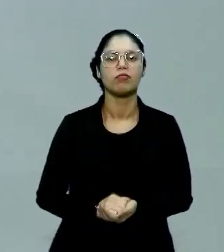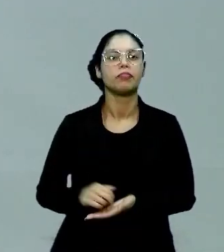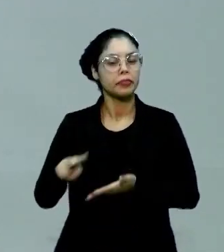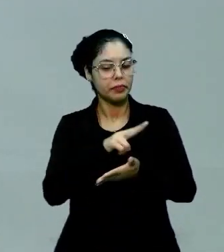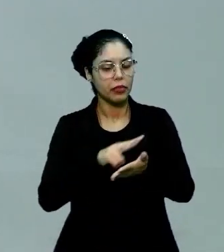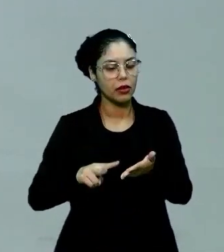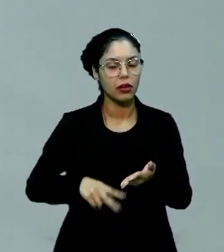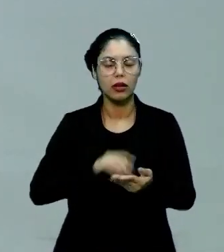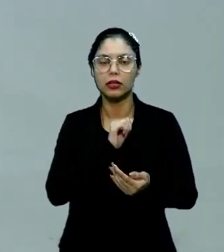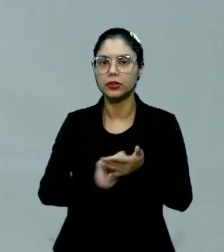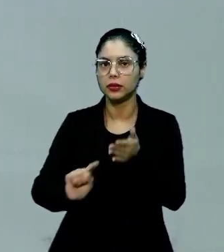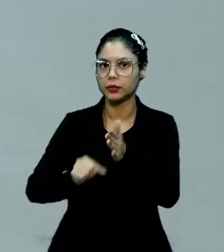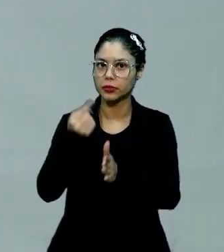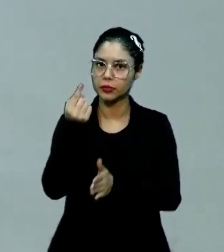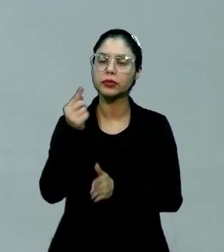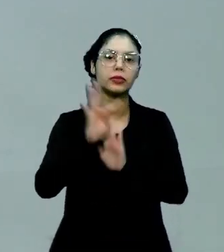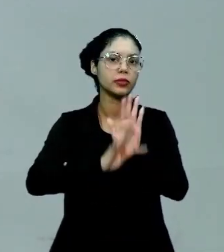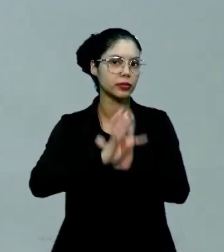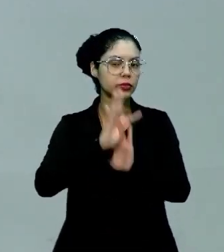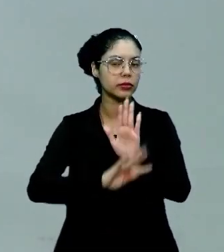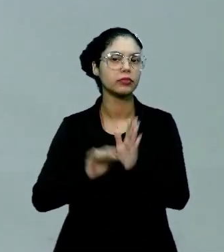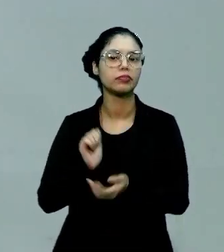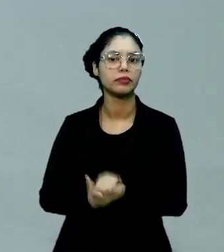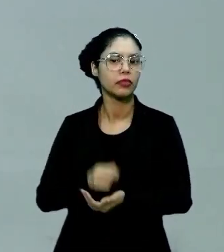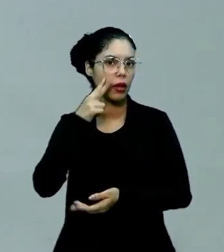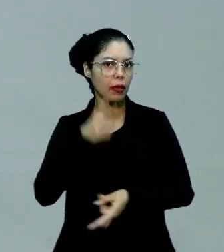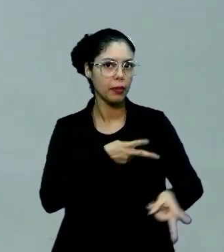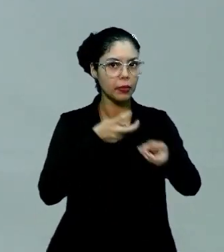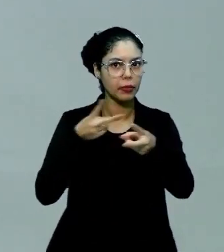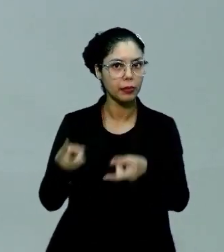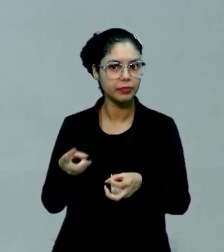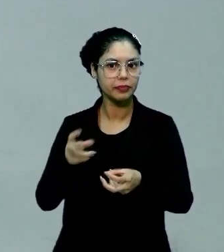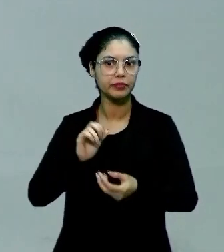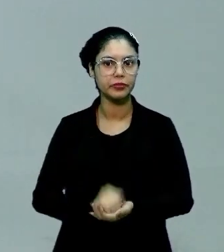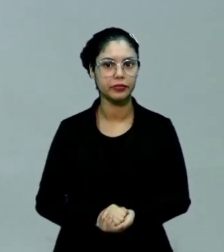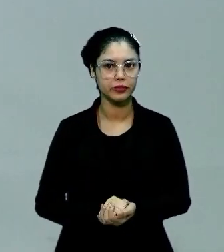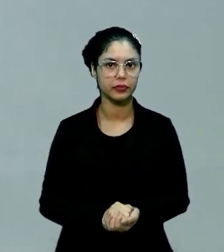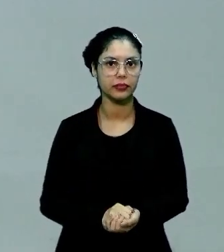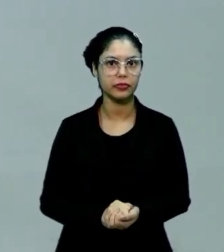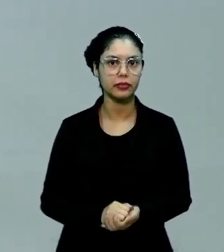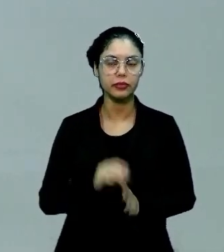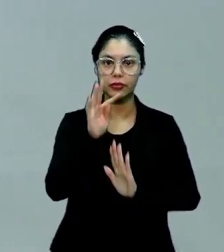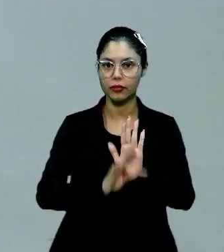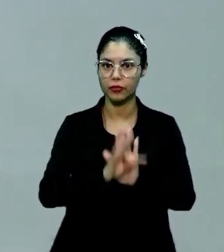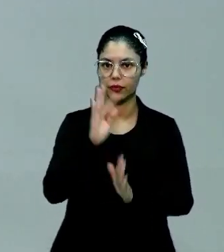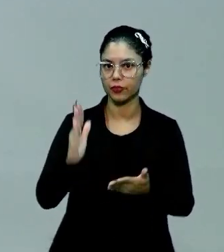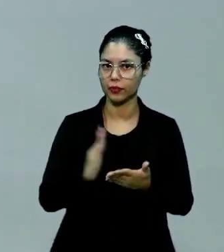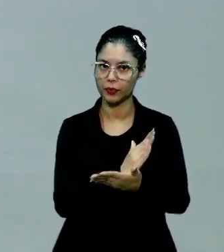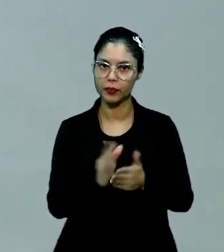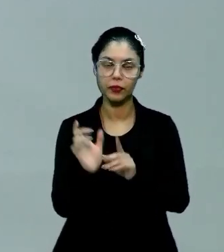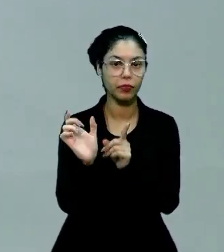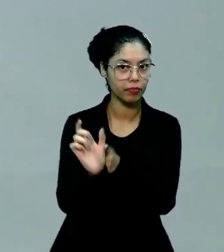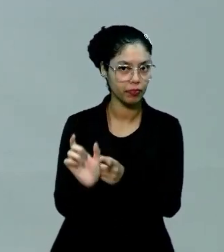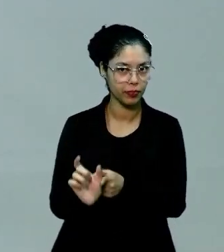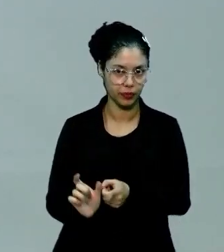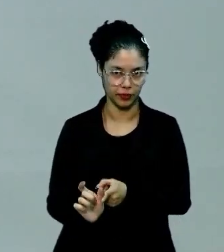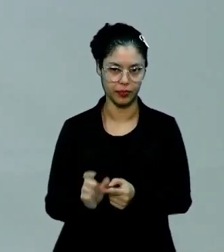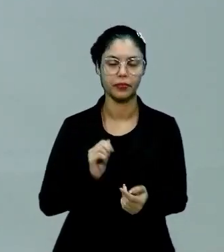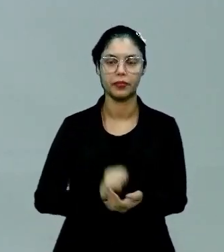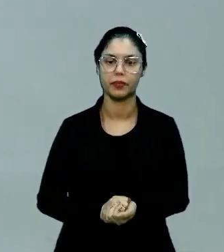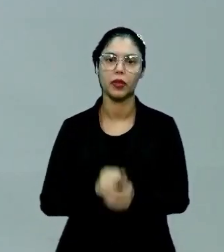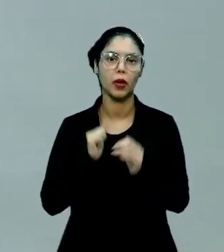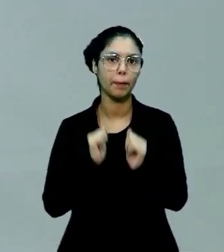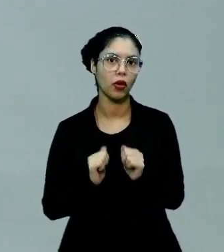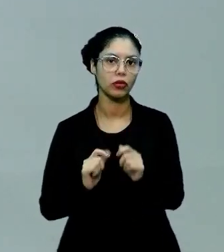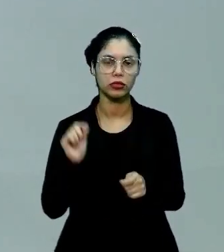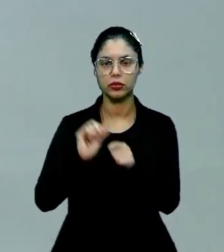aí a leitura dessa primeira parte do texto e vocês já podem observar que nesse texto tem algumas palavrinhas que vocês